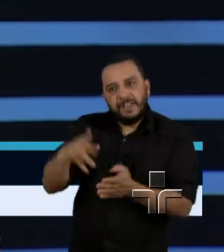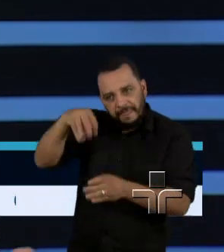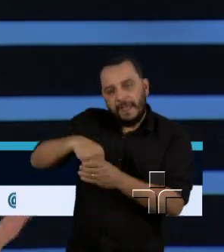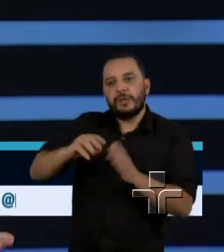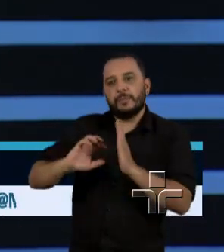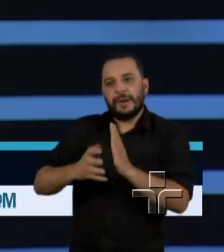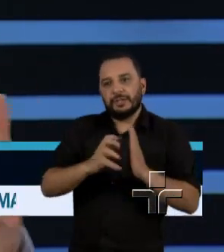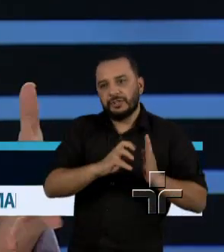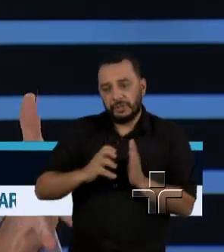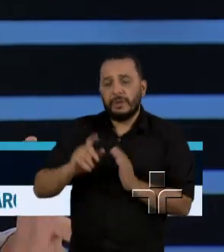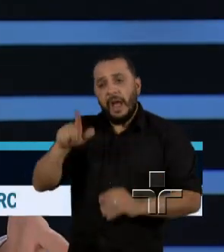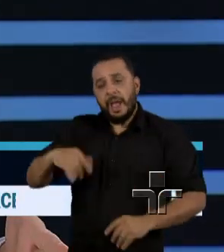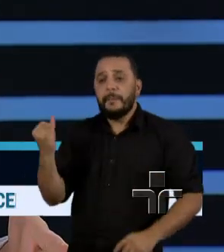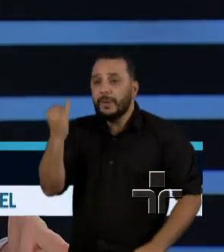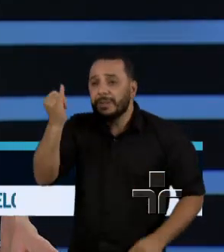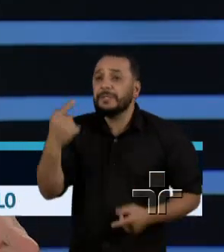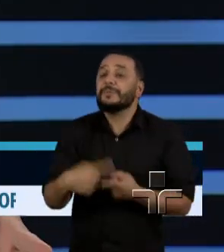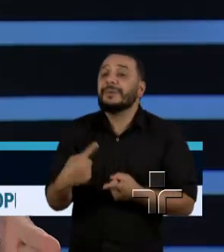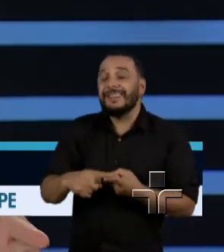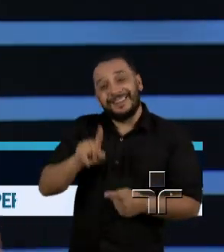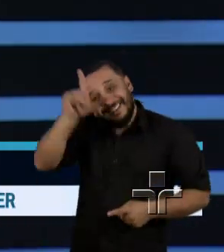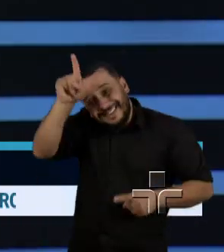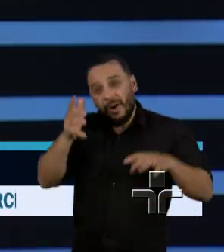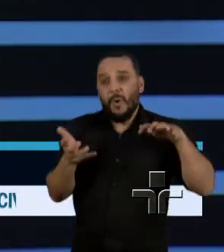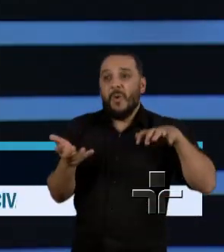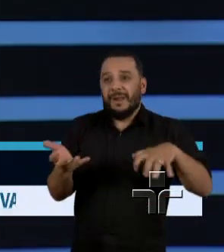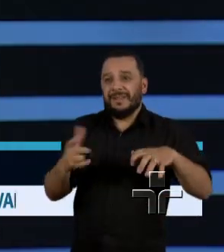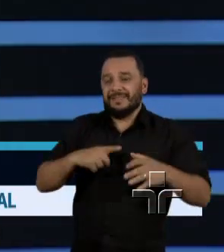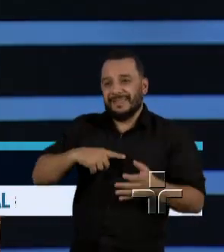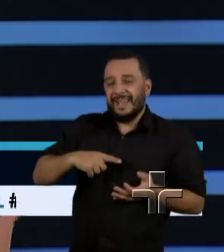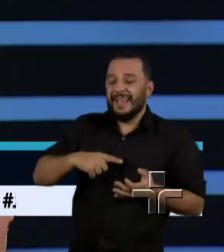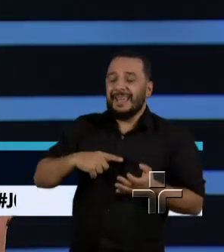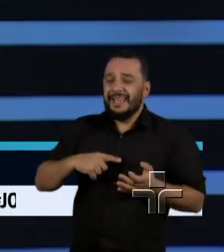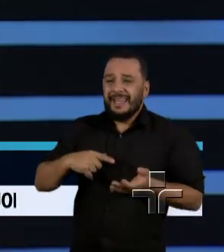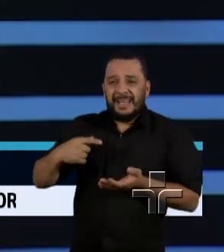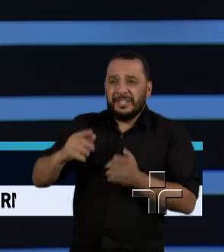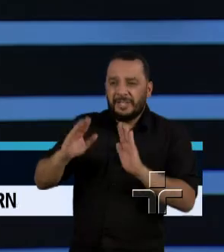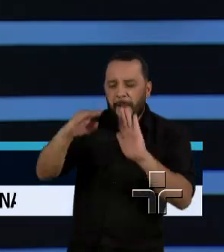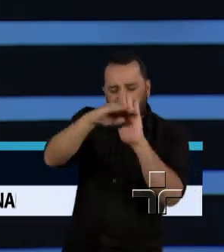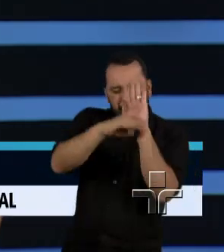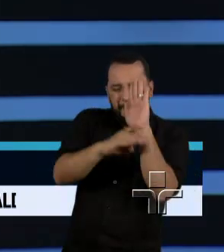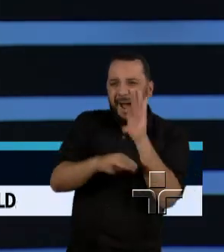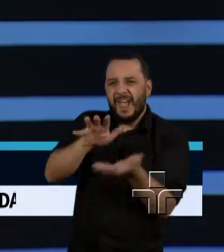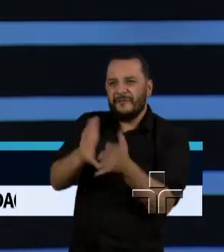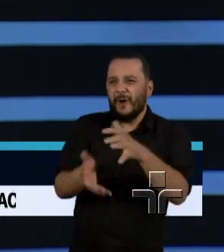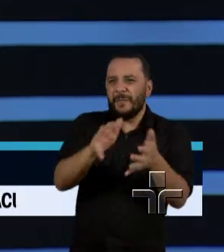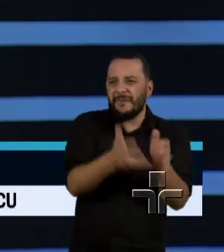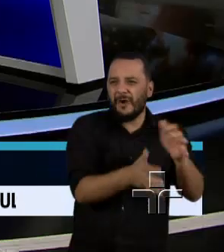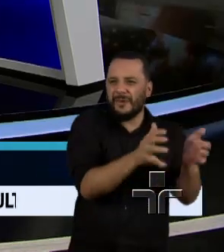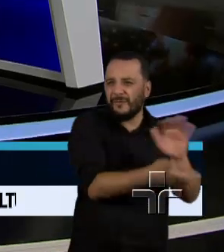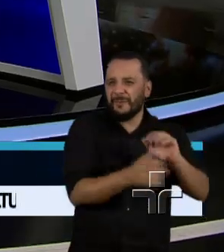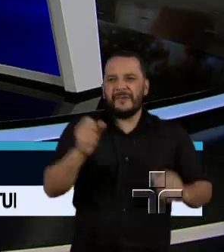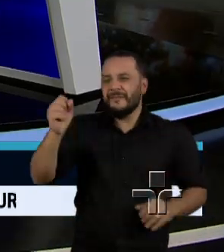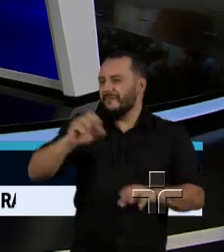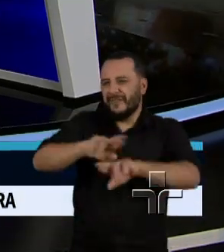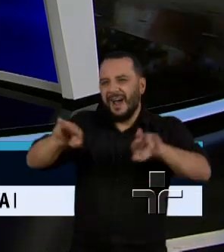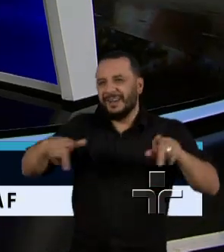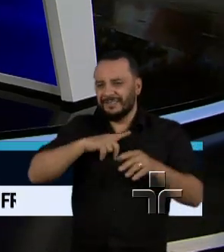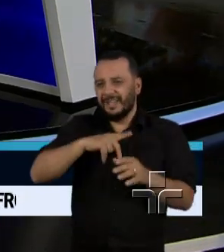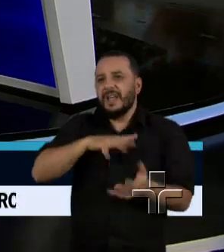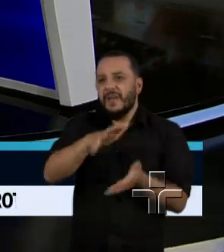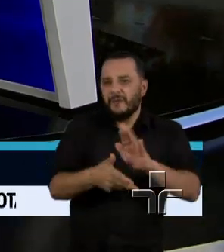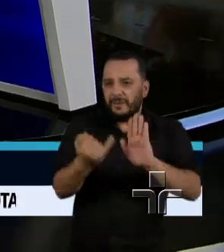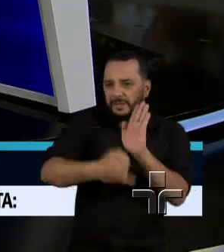e isso daí vai ser importante porque o Congresso tem uma agenda de reformas extremamente relevante. Tem a reforma tributária, os